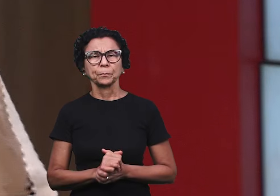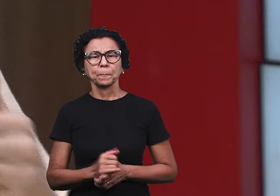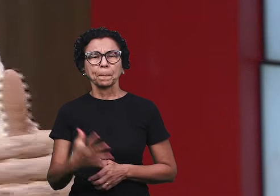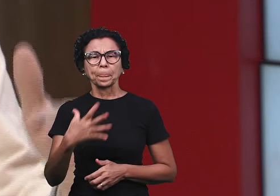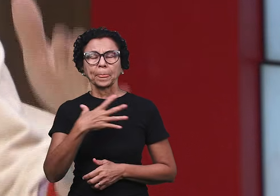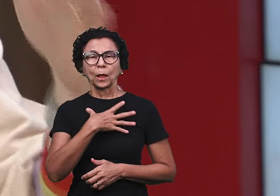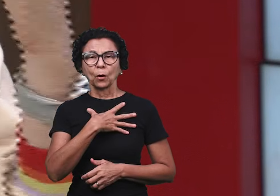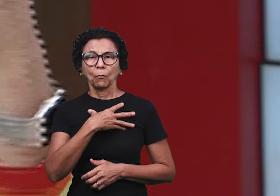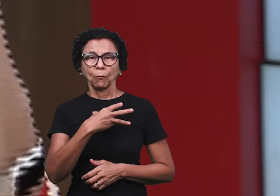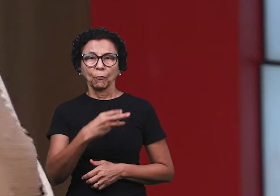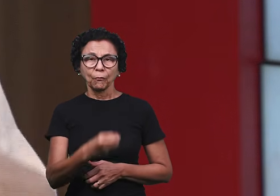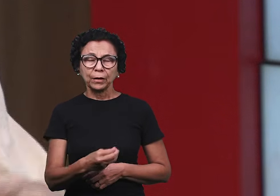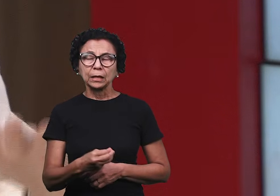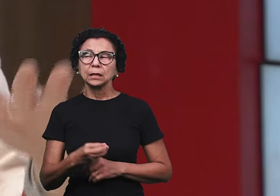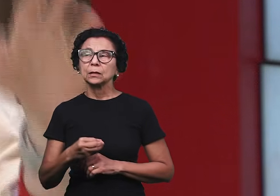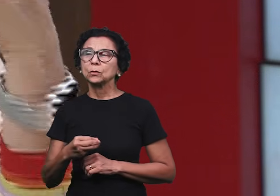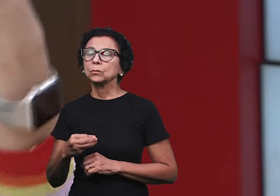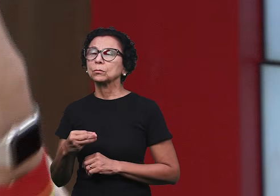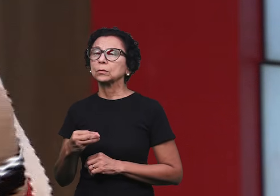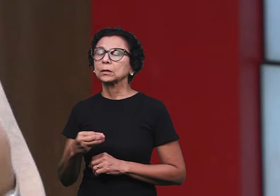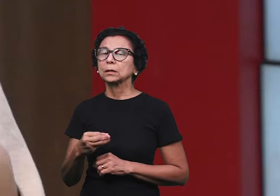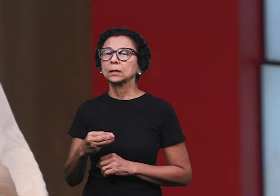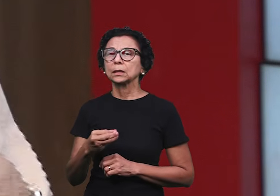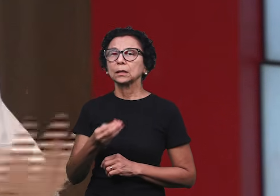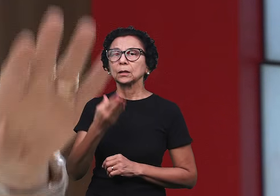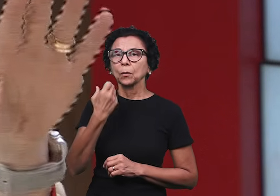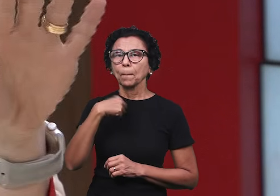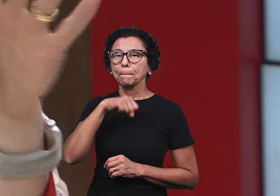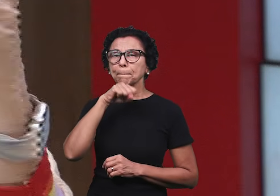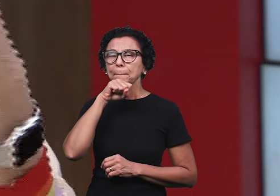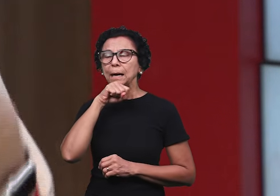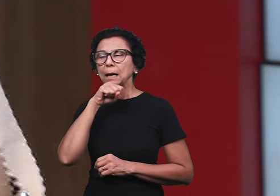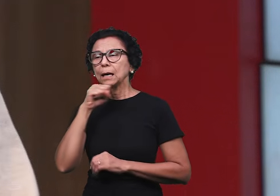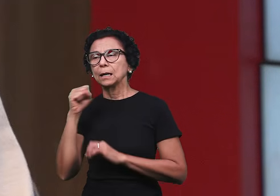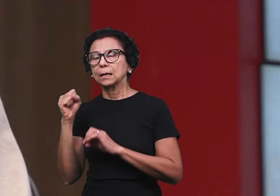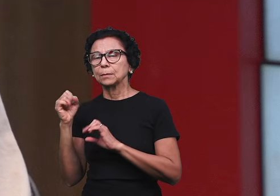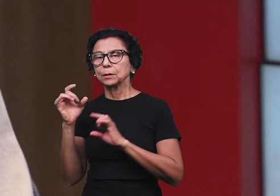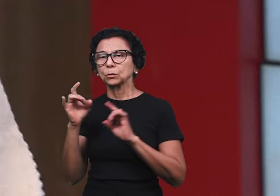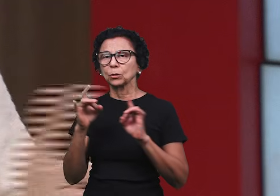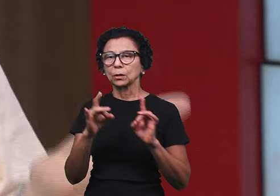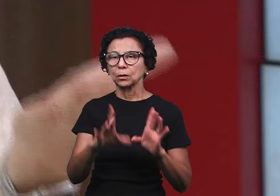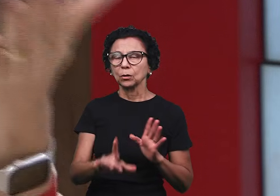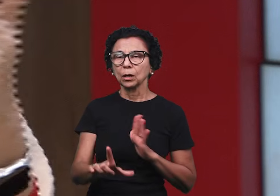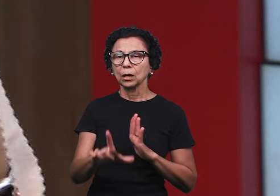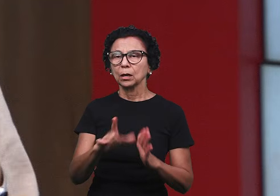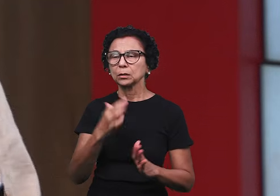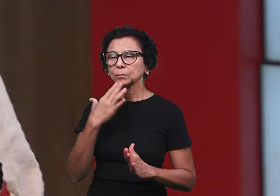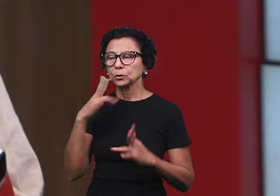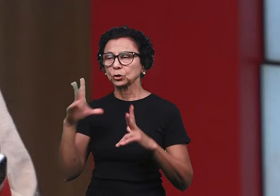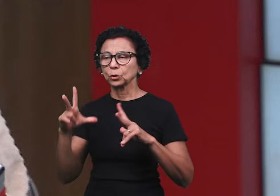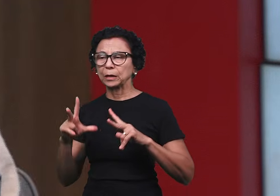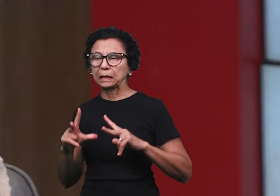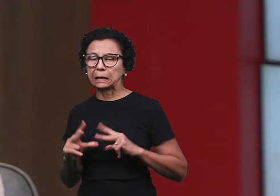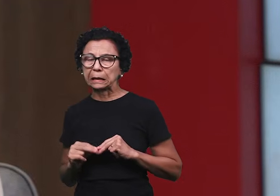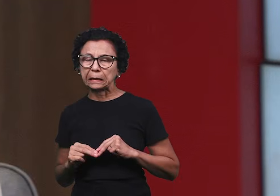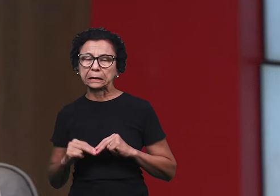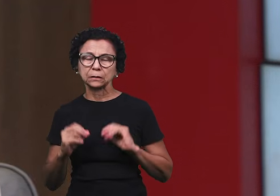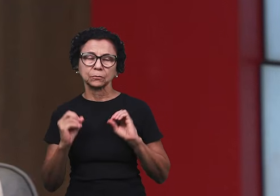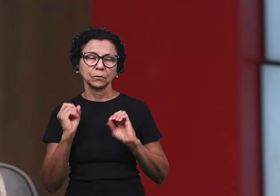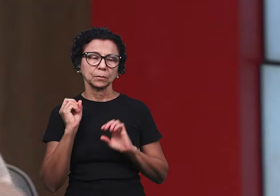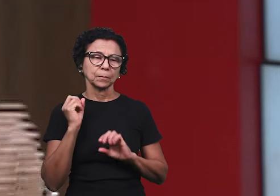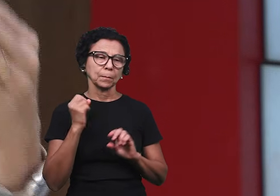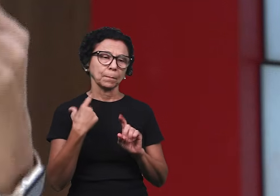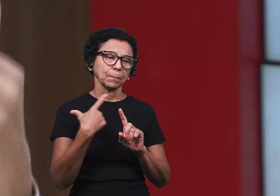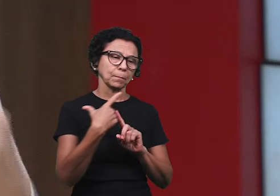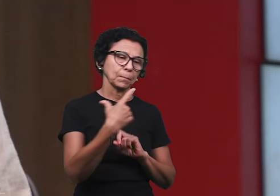filho que saiu, que abandonou, que levou a herança do pai e gastou tudo e voltou numa situação muito